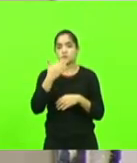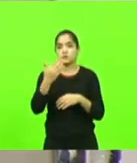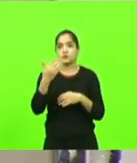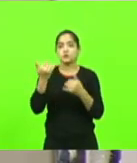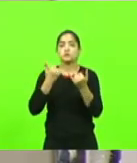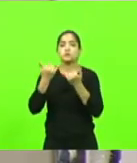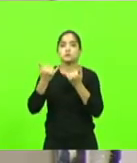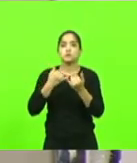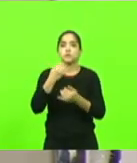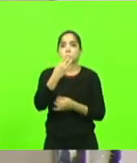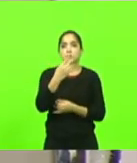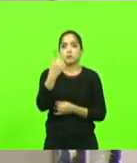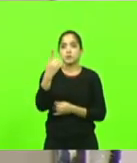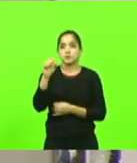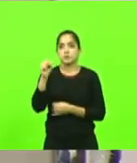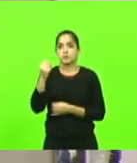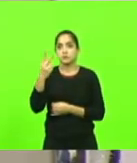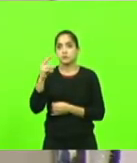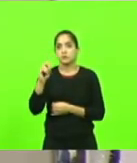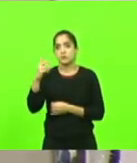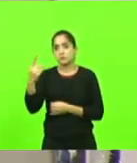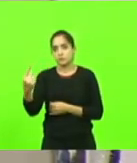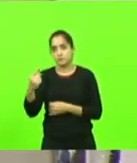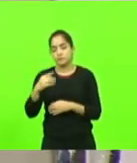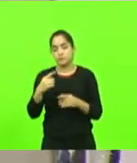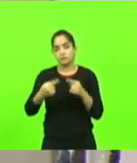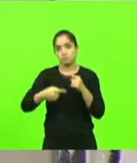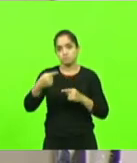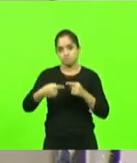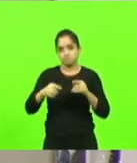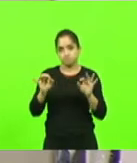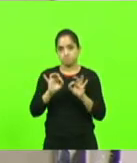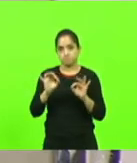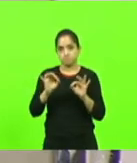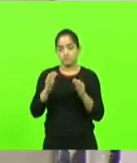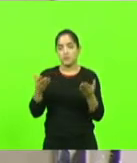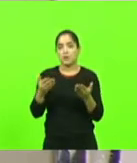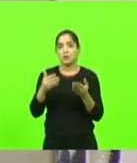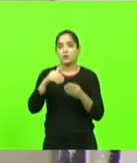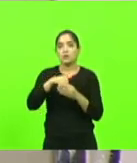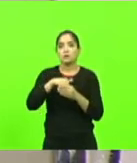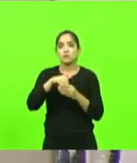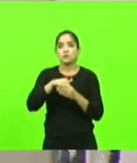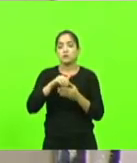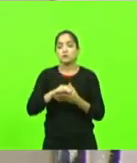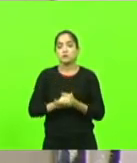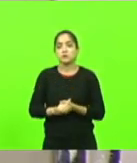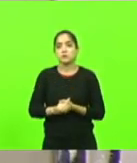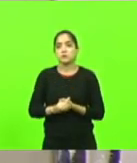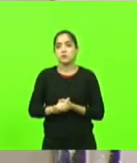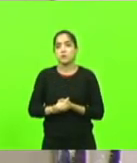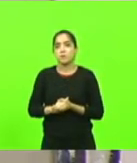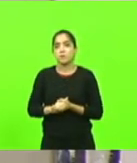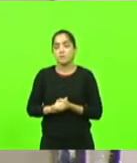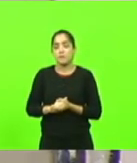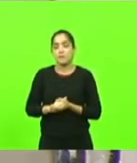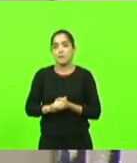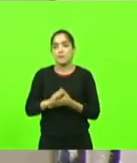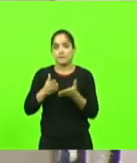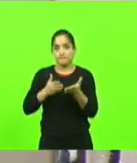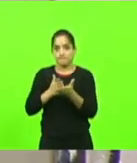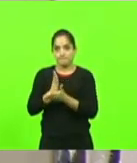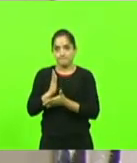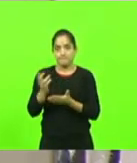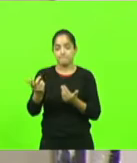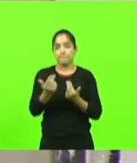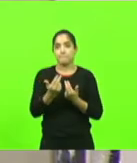informação 418/2021. Em discussão, não havendo quem queira discutir, em votação. Deputados que aprovam, permaneçam como se encontra.